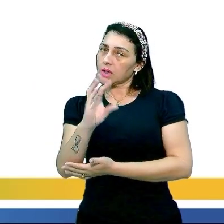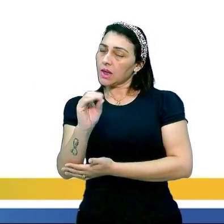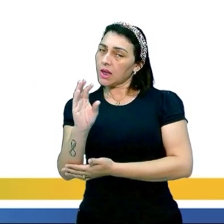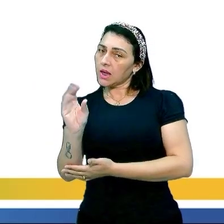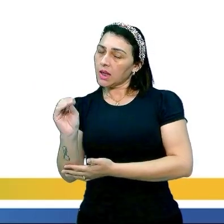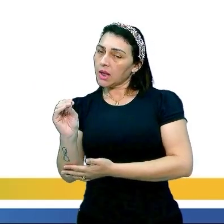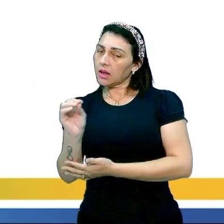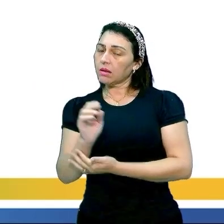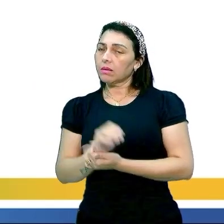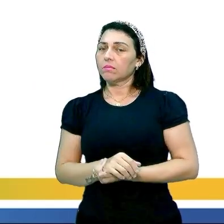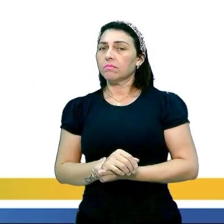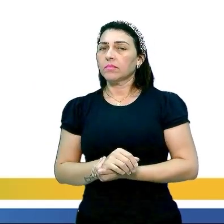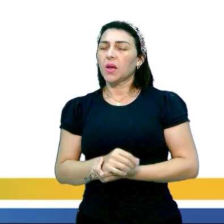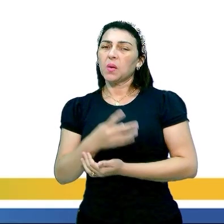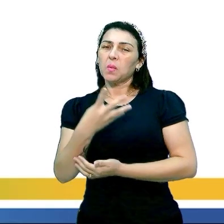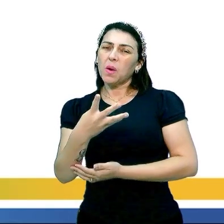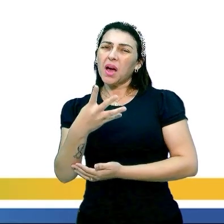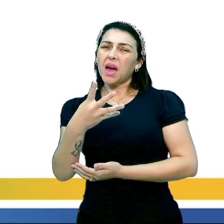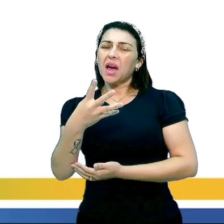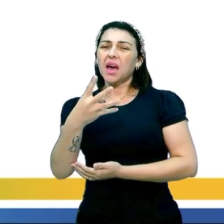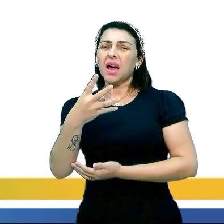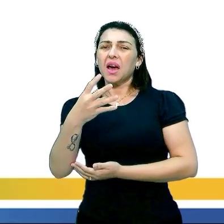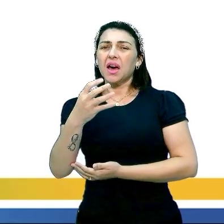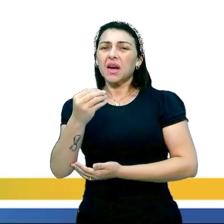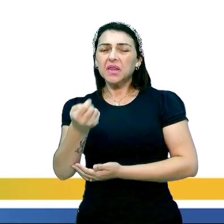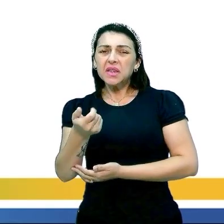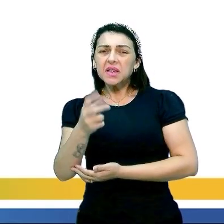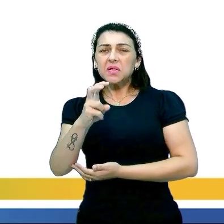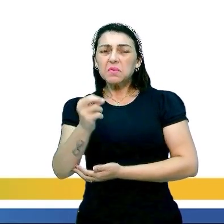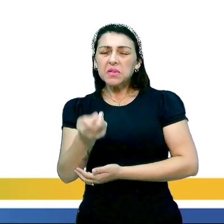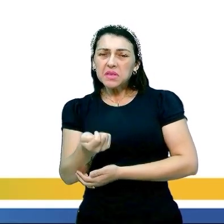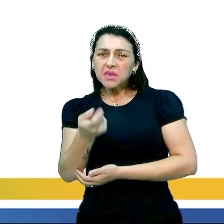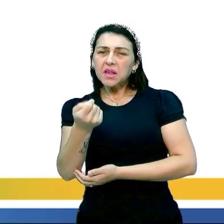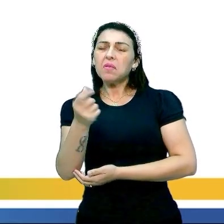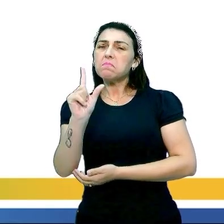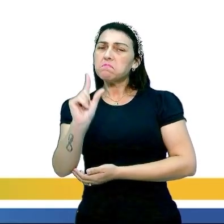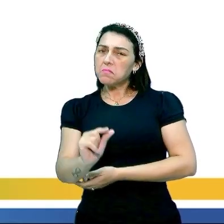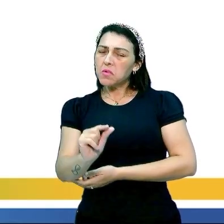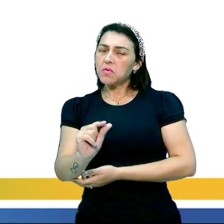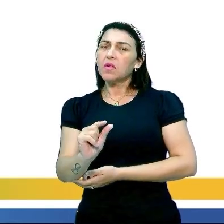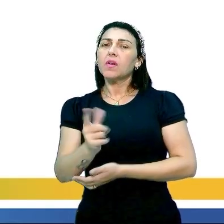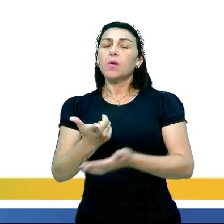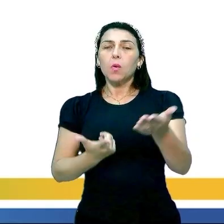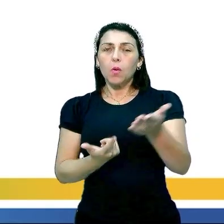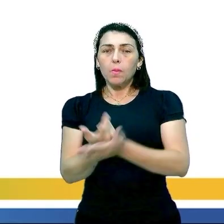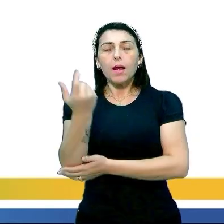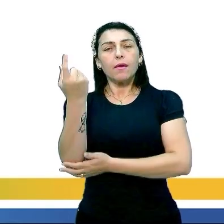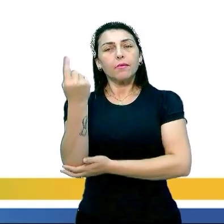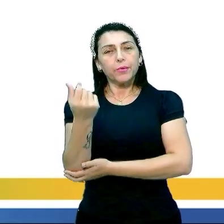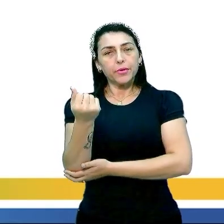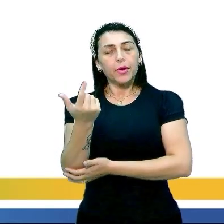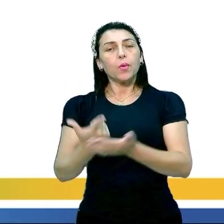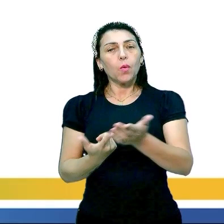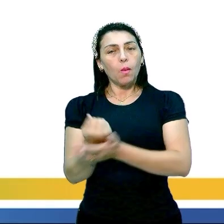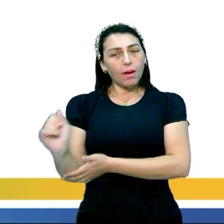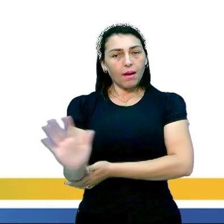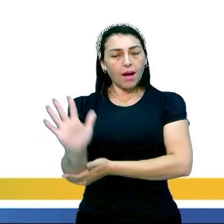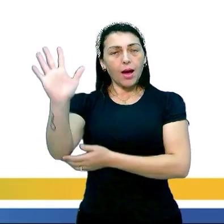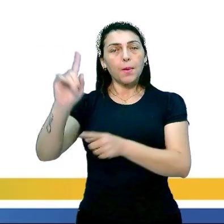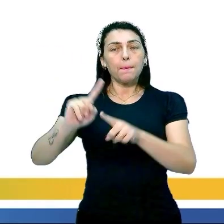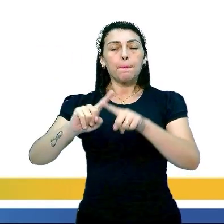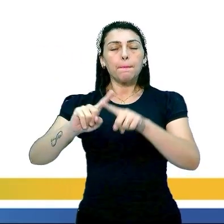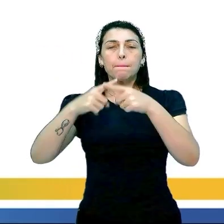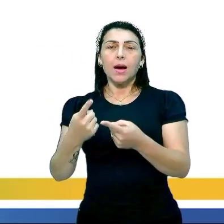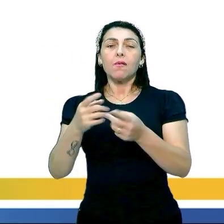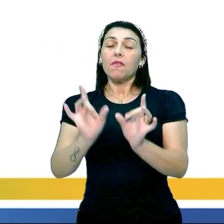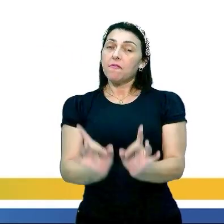R$100, 40 centavos, 50 centavos. Então, quando a gente vai comprar o dinheiro, a gente compra caro, mas quando a